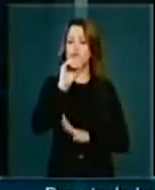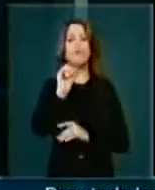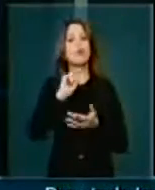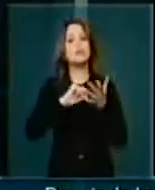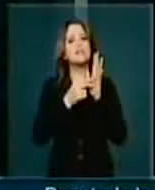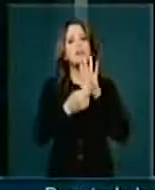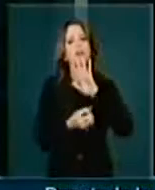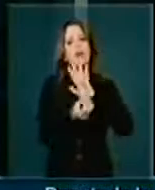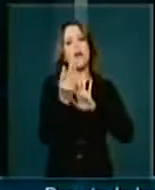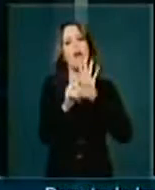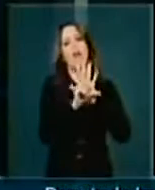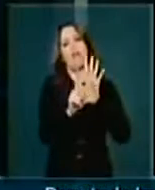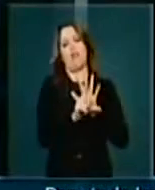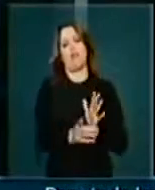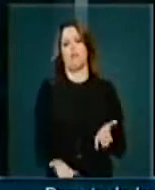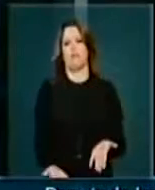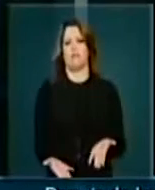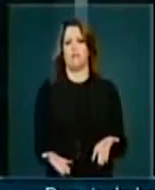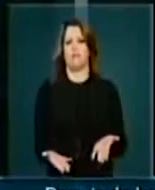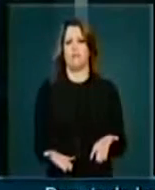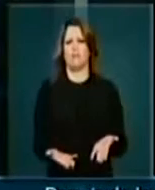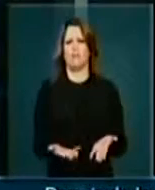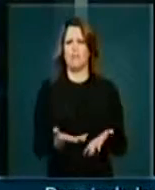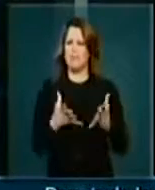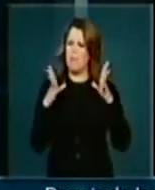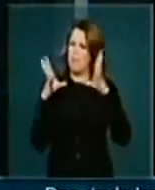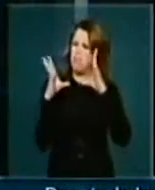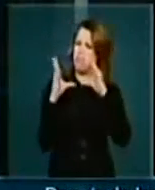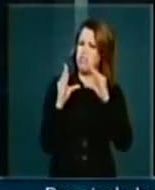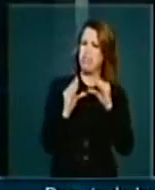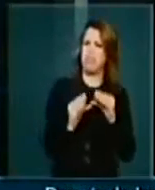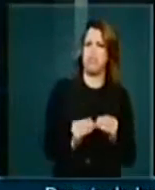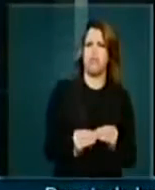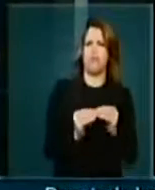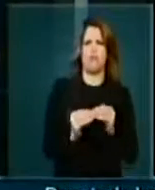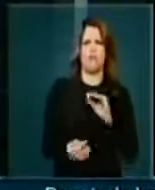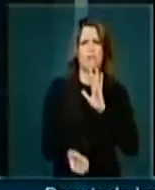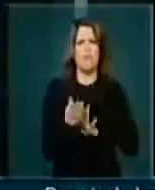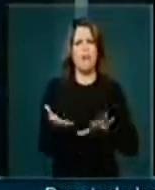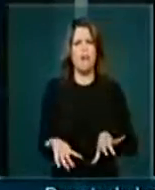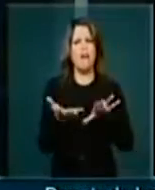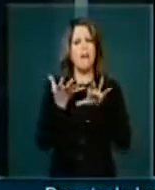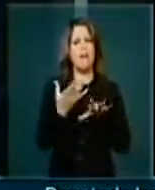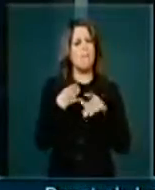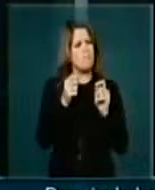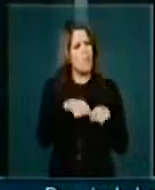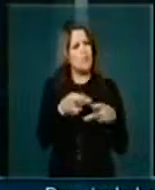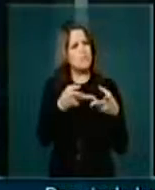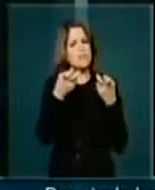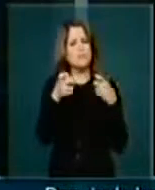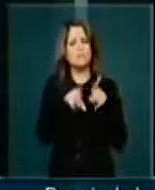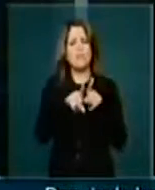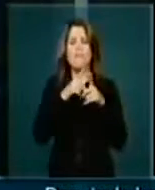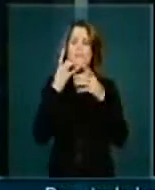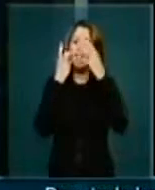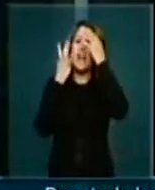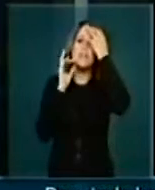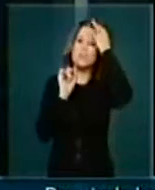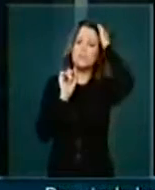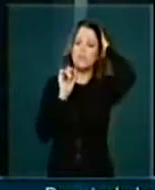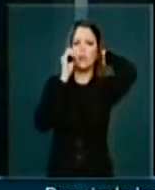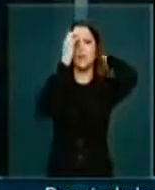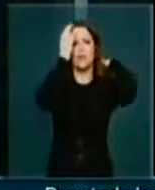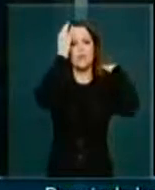legislar. E o esvaziamento da missão básica do Poder Legislativo pode ser constatado facilmente